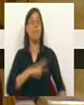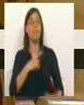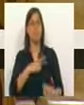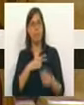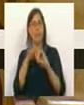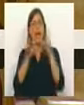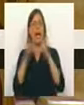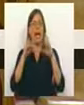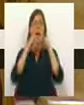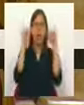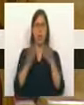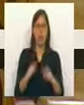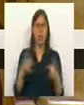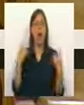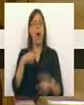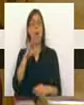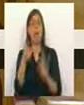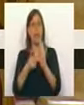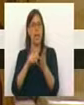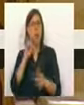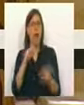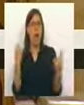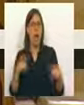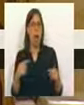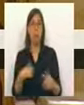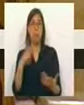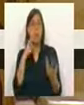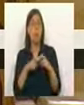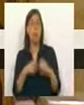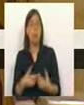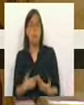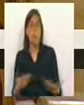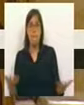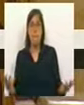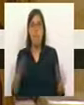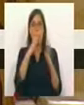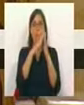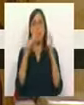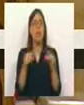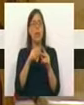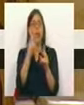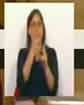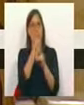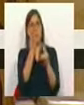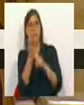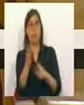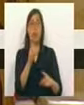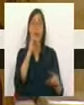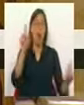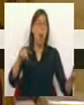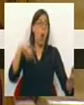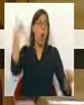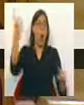universidades nos rankings internacionais, há politécnicos de qualidade. Eu não vejo onde está o problema do modelo binário, quando muito